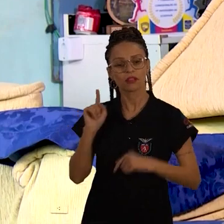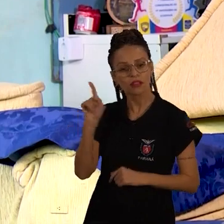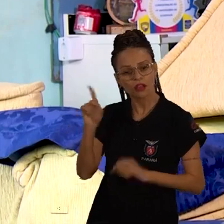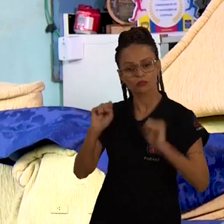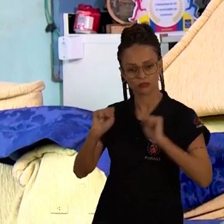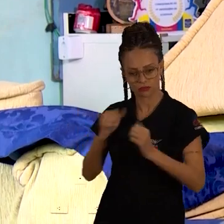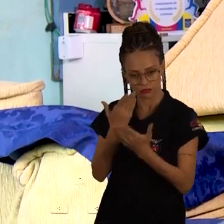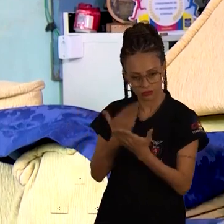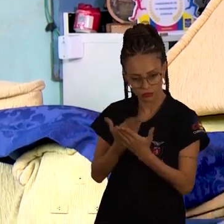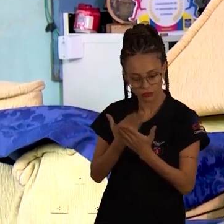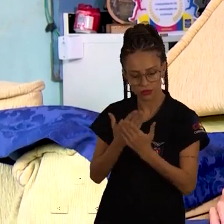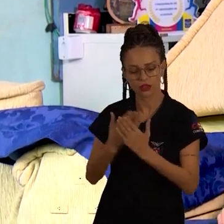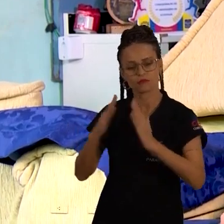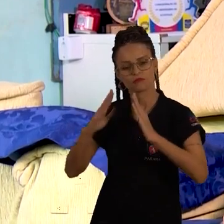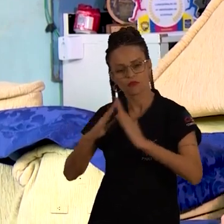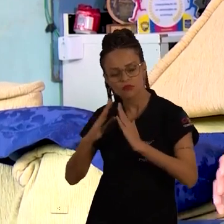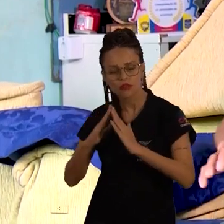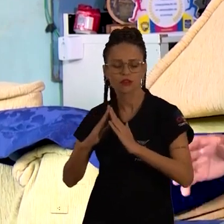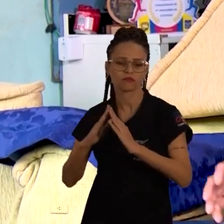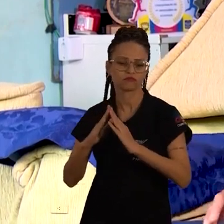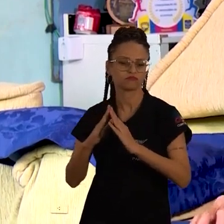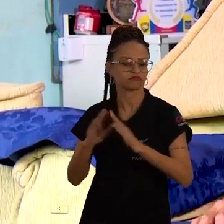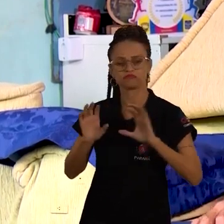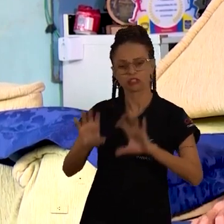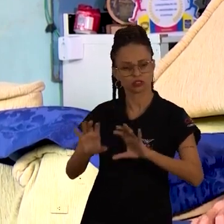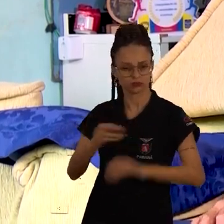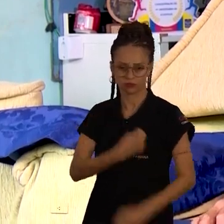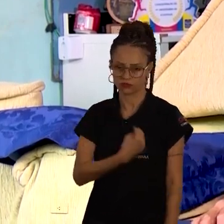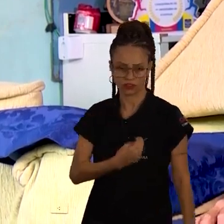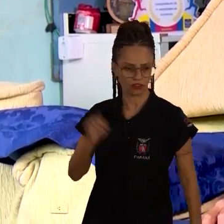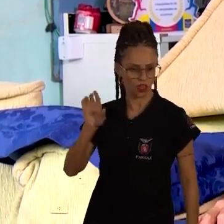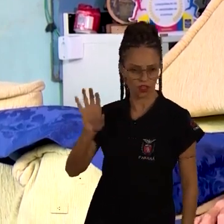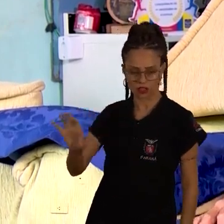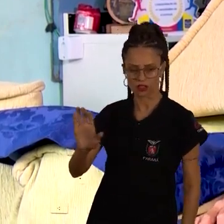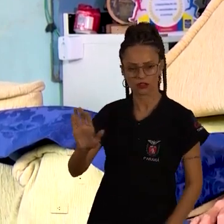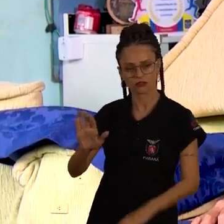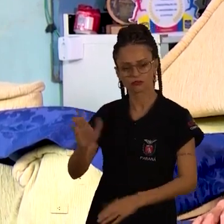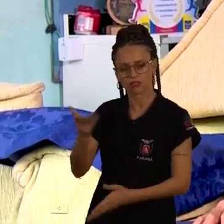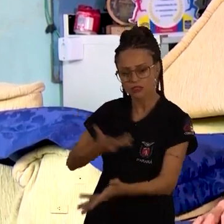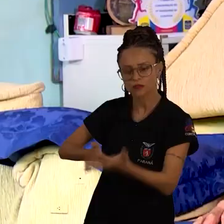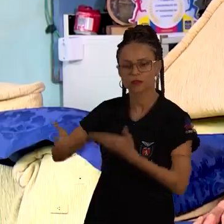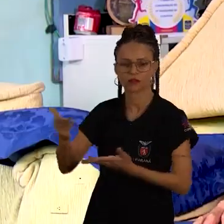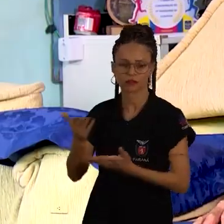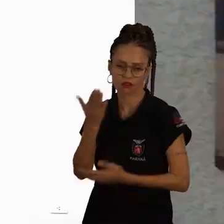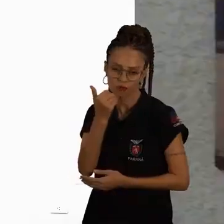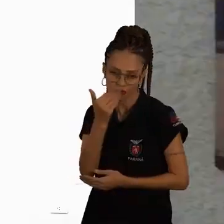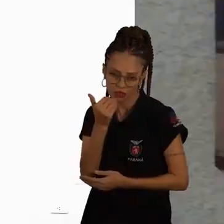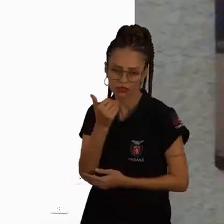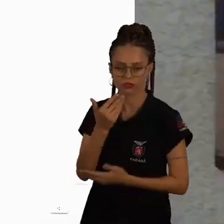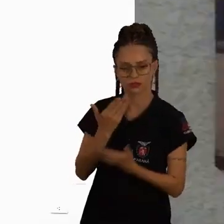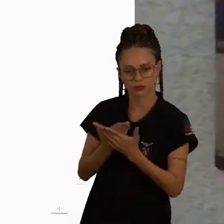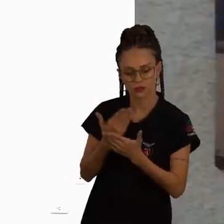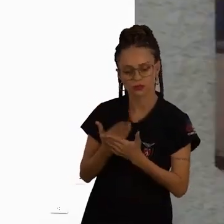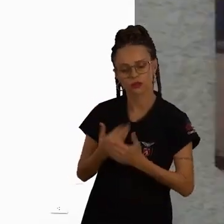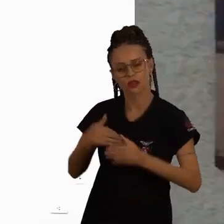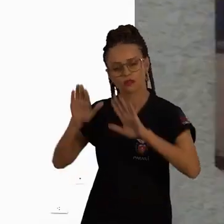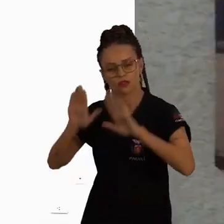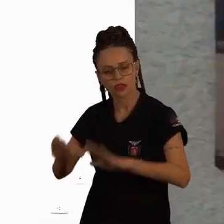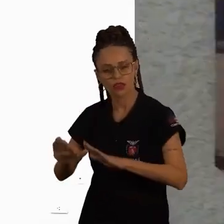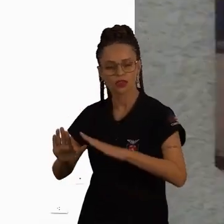estudar e morar e... Isso, vivia lá, assim, troco da comida e do estudo. Fiquei lá